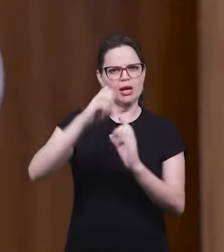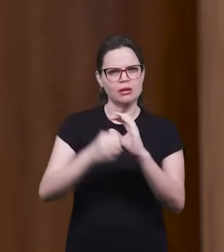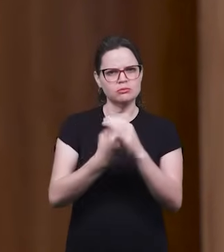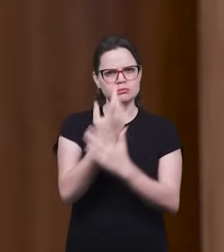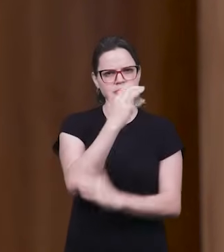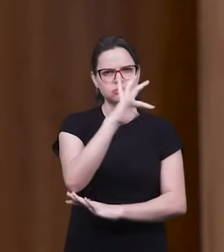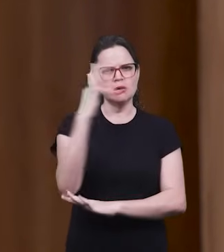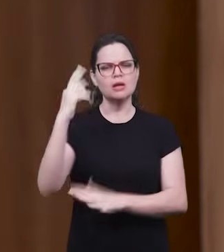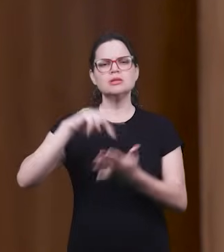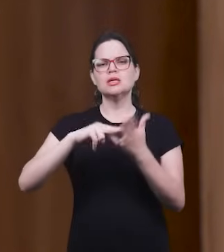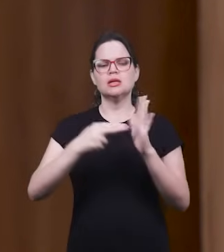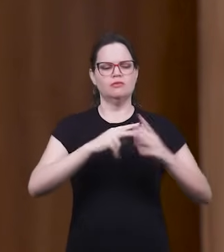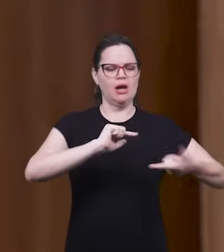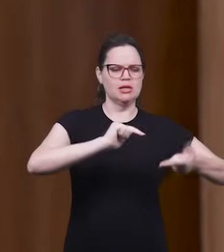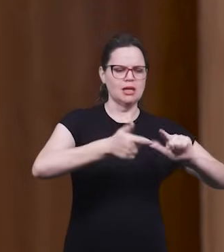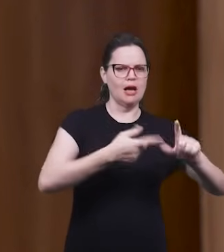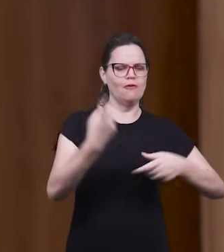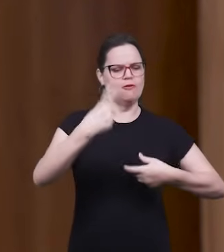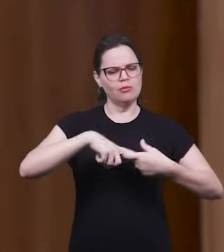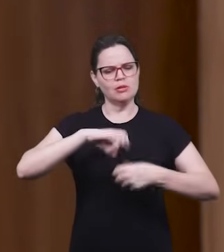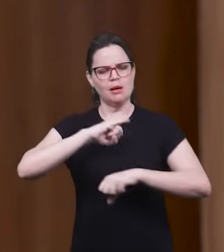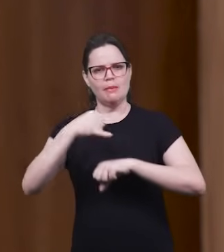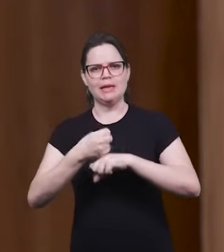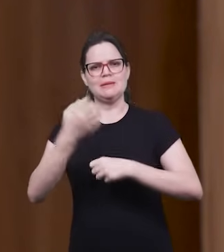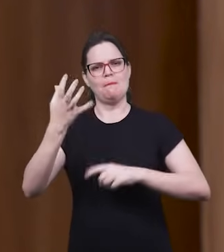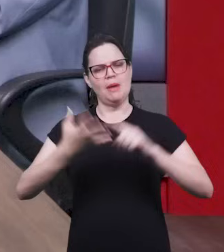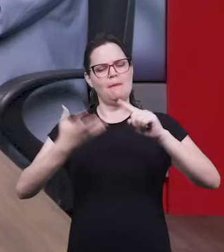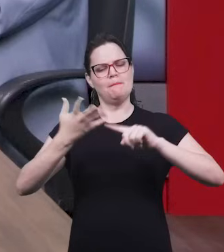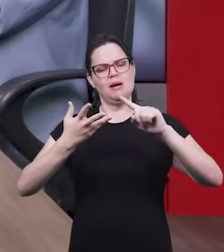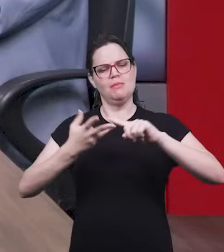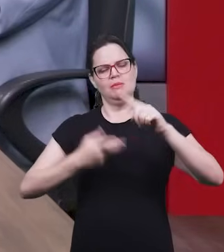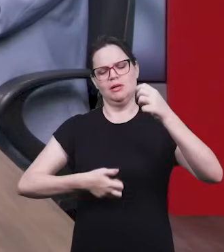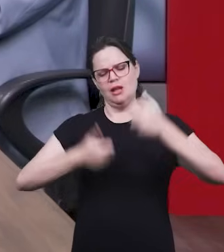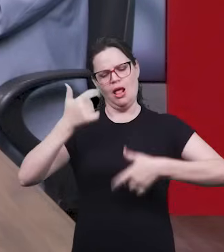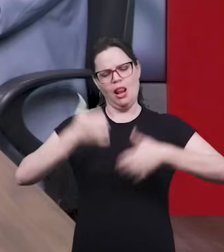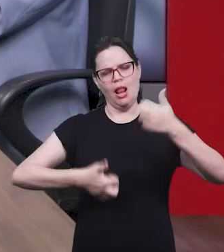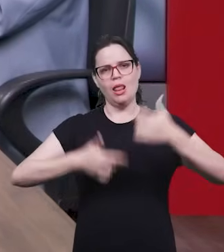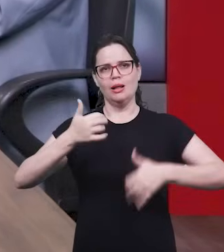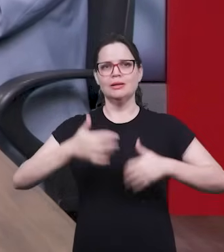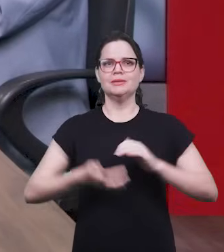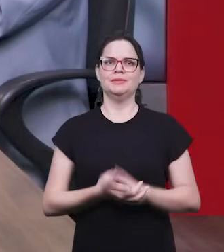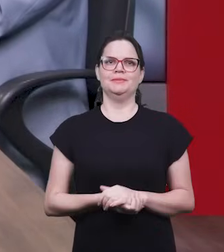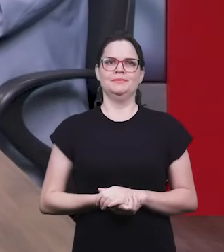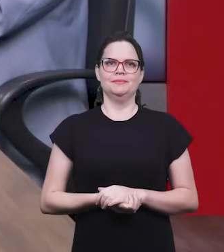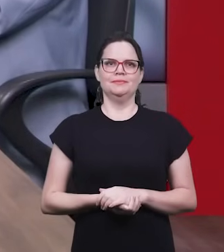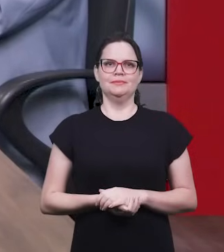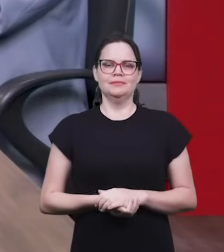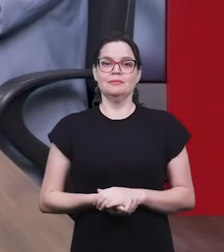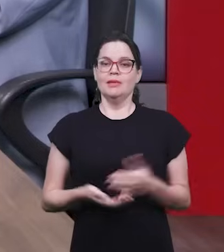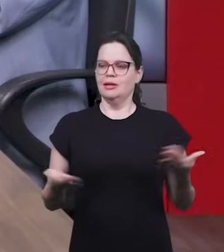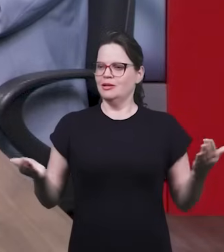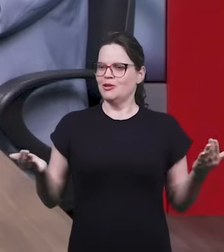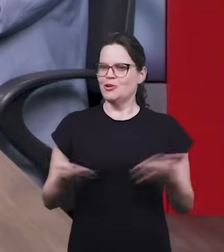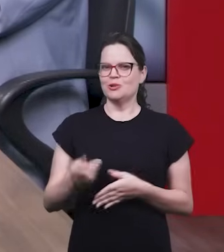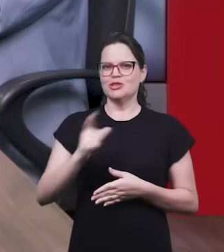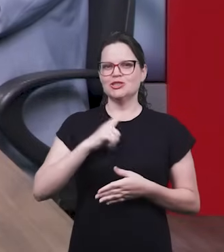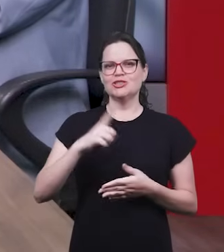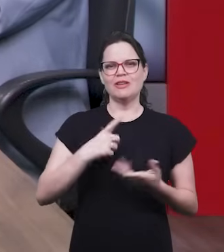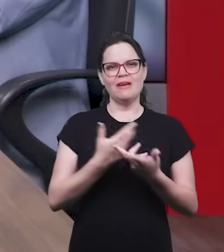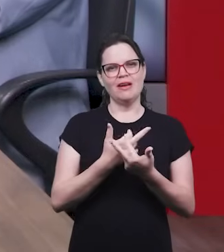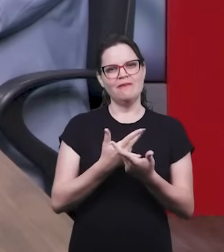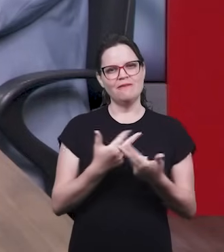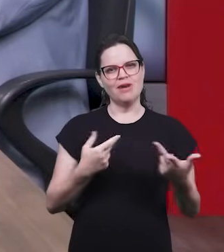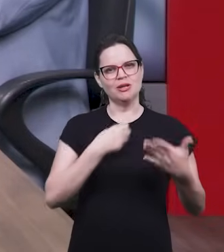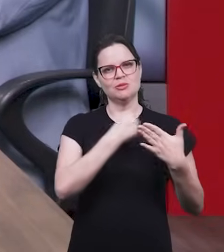Era meio lá, meio cá. Mas hoje a gente tem tantos recursos nessa organização aqui da nossa igreja, né?